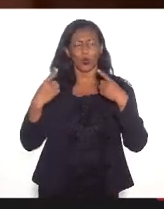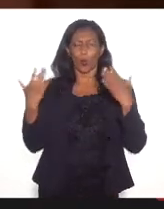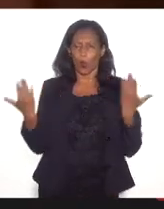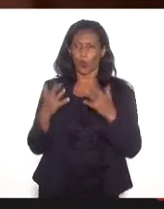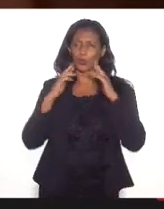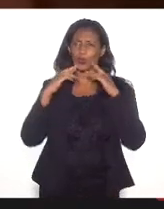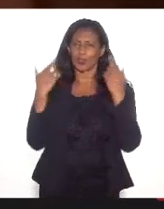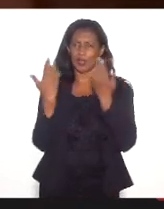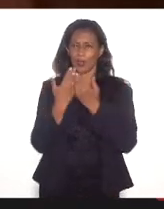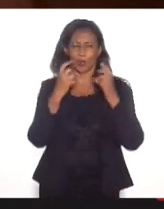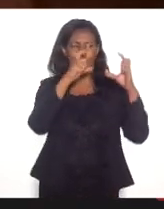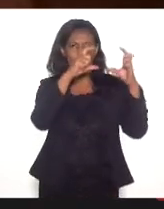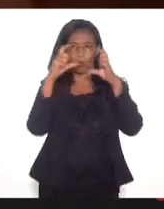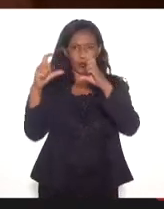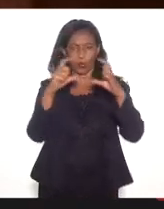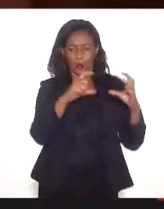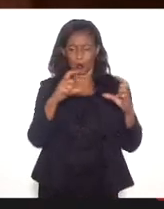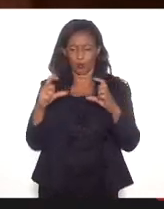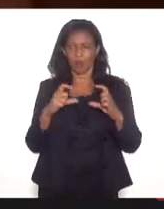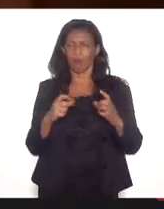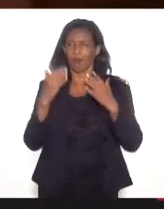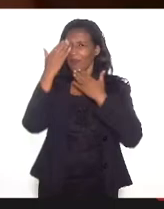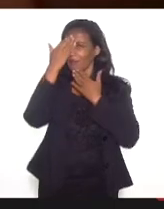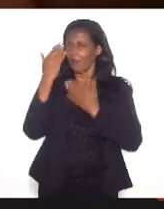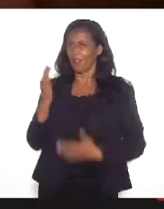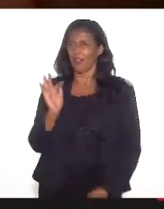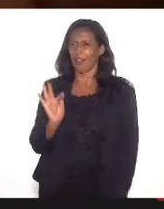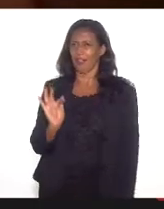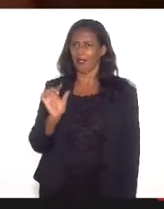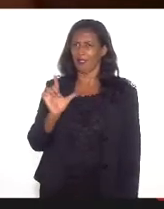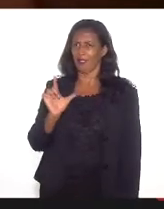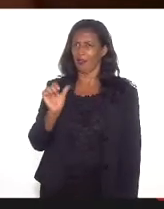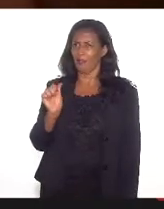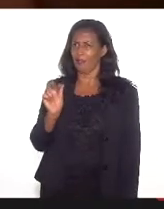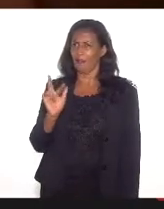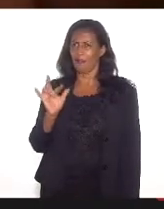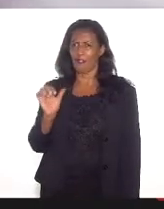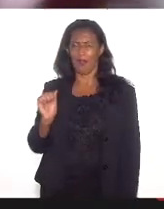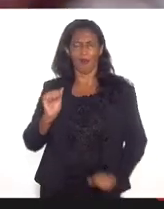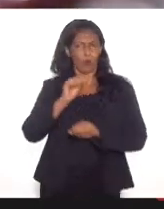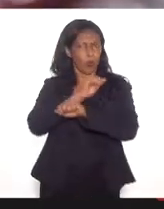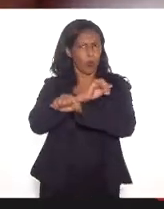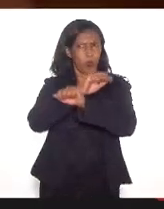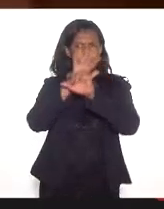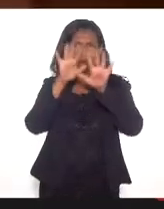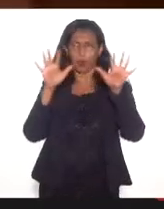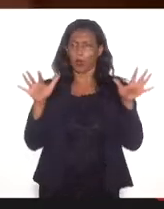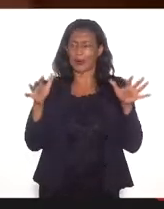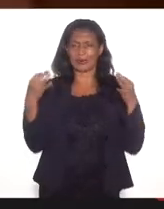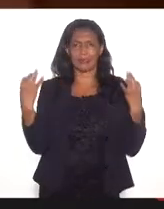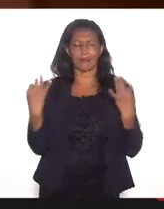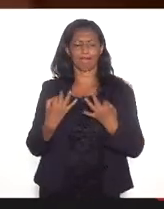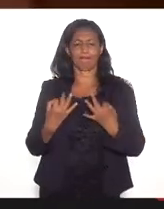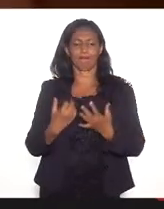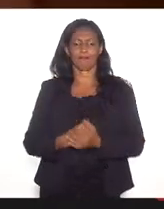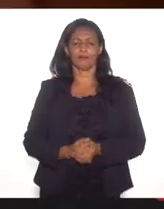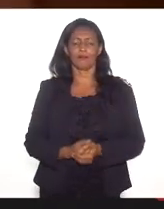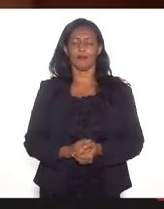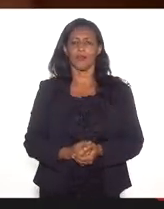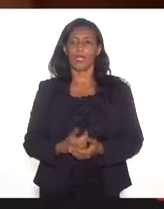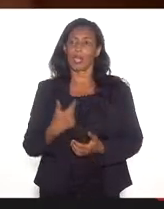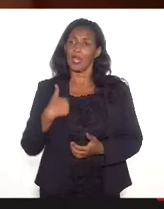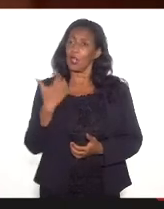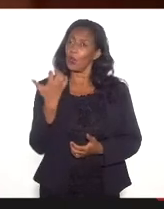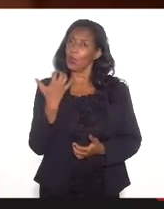Agradeço muito à Flávia pela clareza, aliás, costumeira de sua exposição agora há pouco. Enfim, eu queria fazer algumas